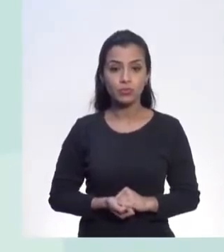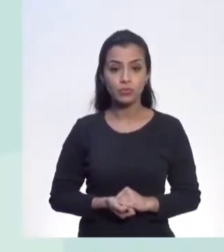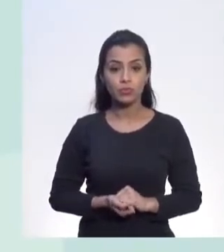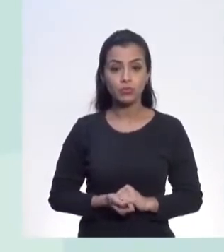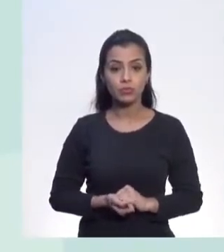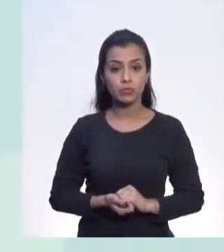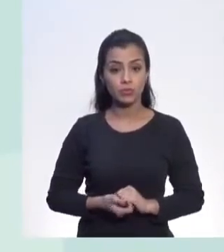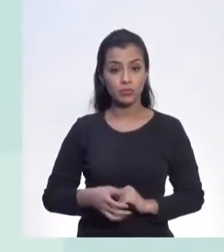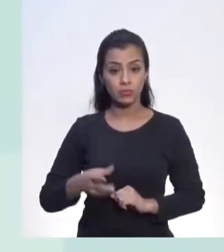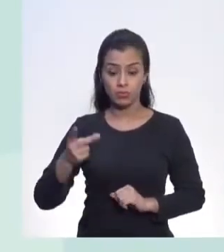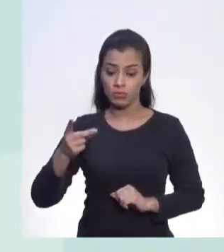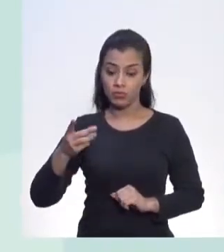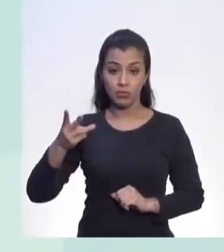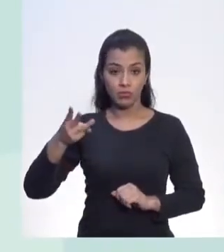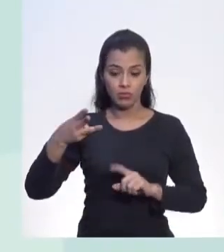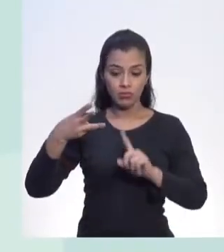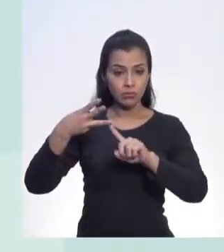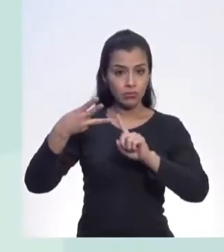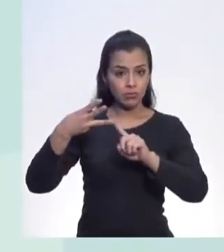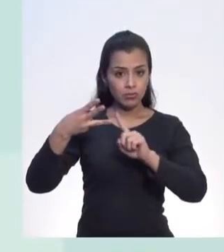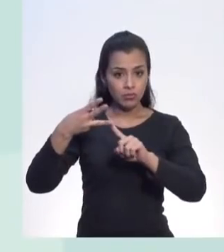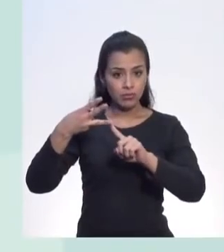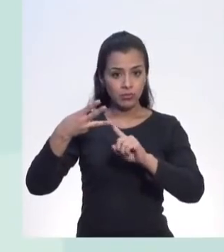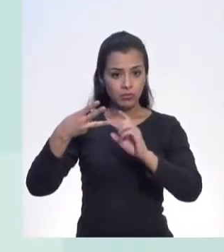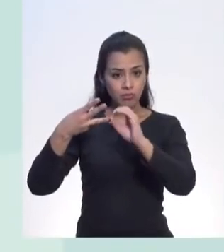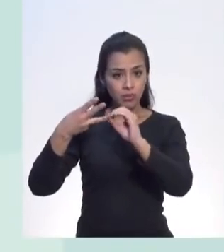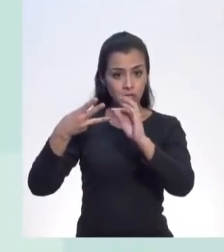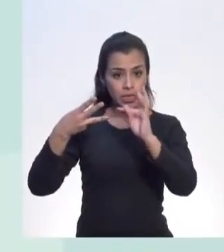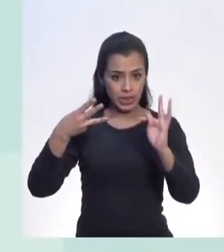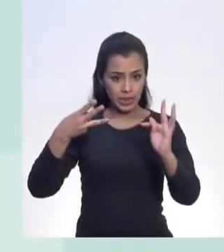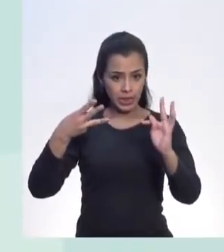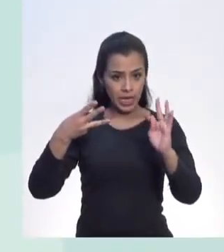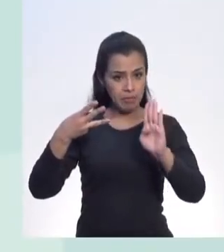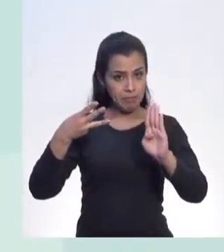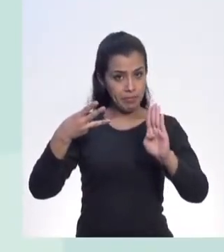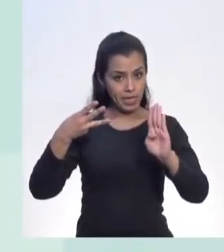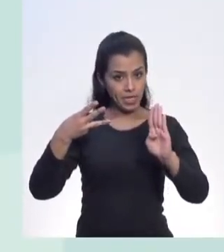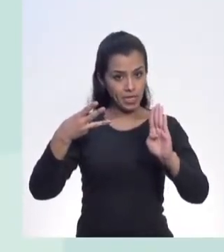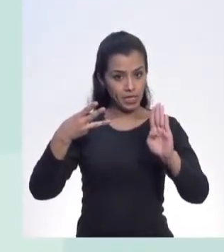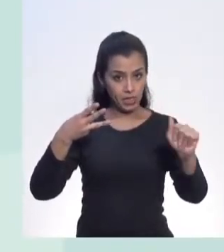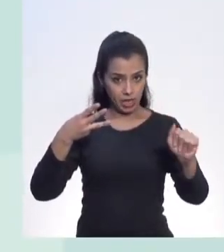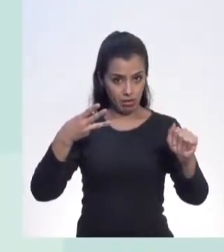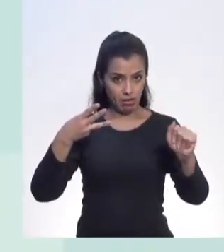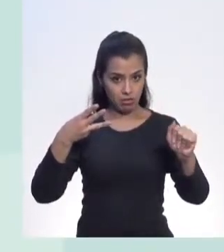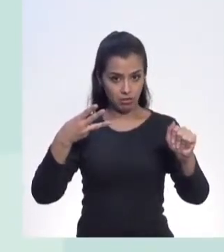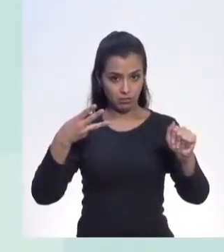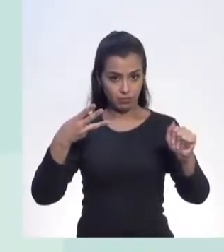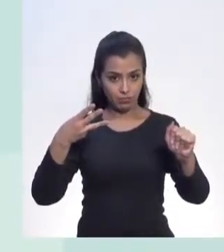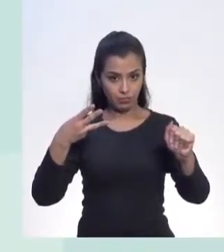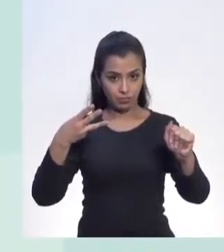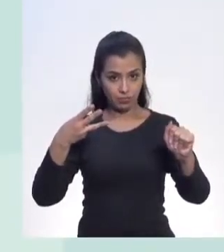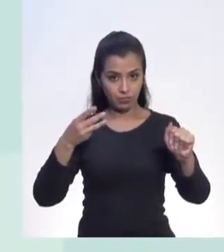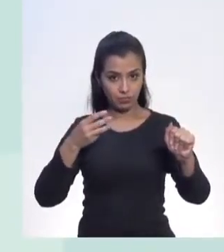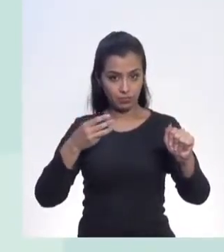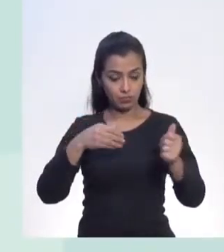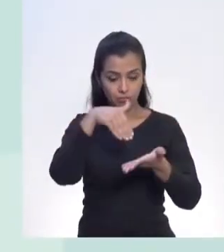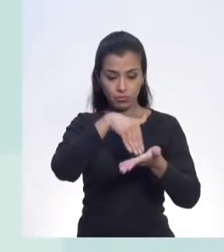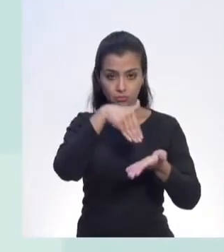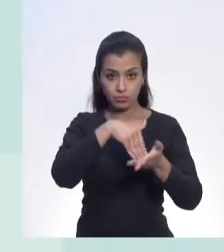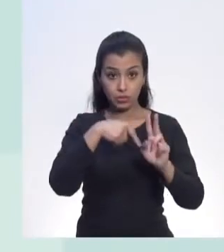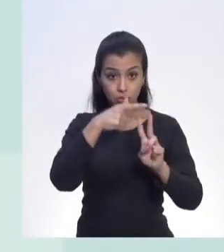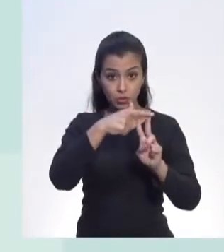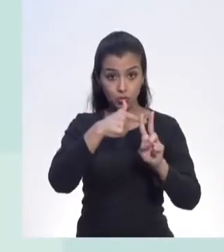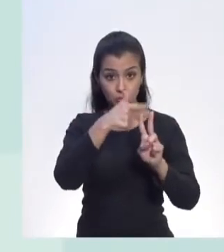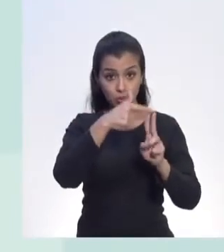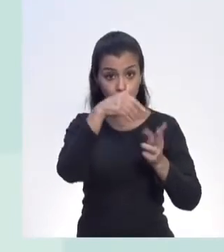na segunda posição a letra T, ok? E vou inverter as 2 últimas. Muito